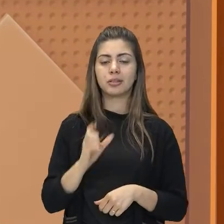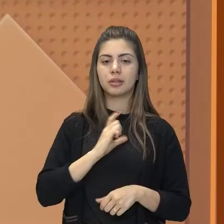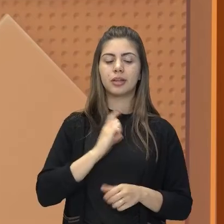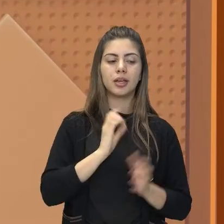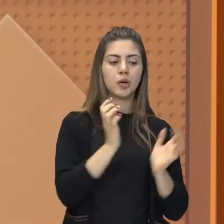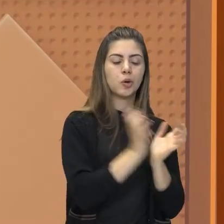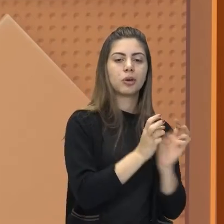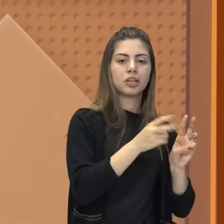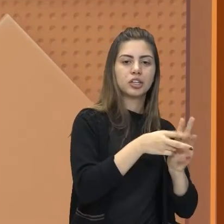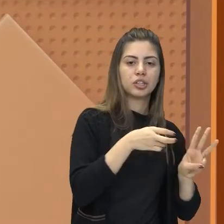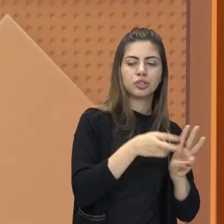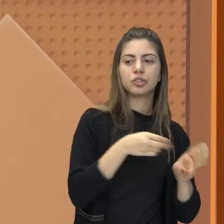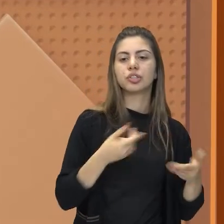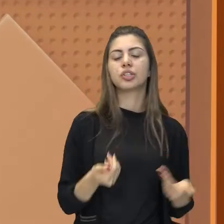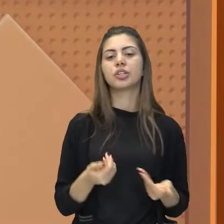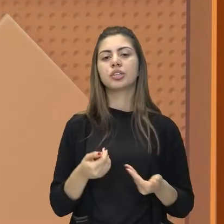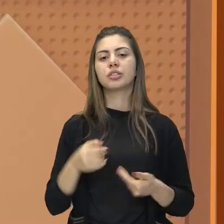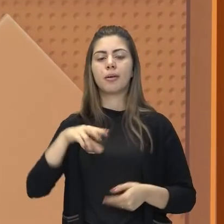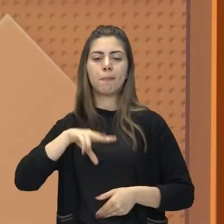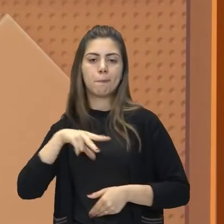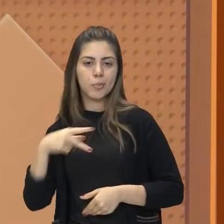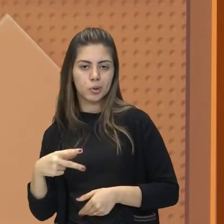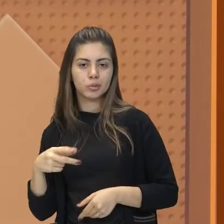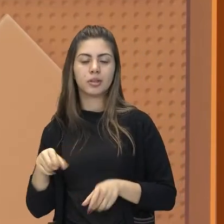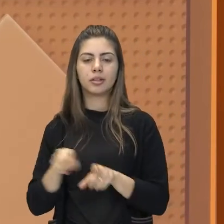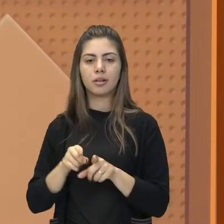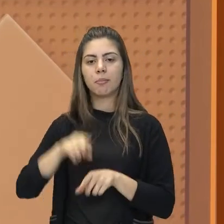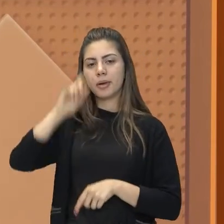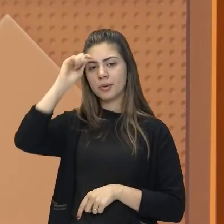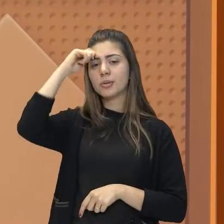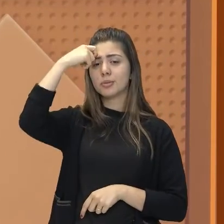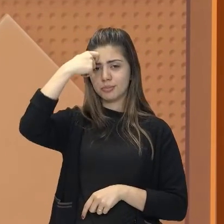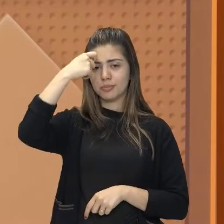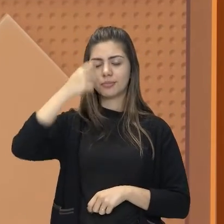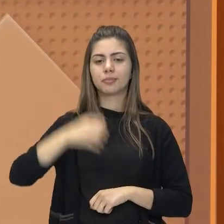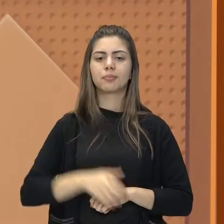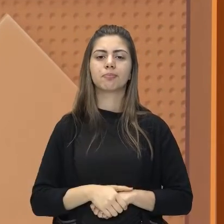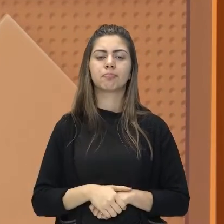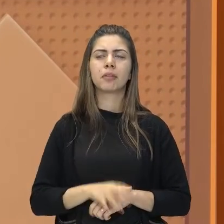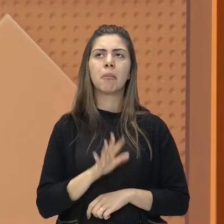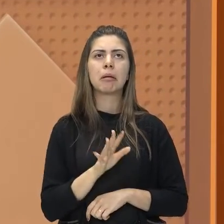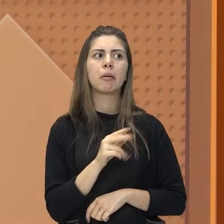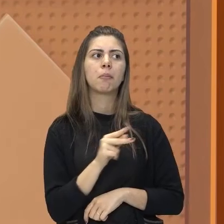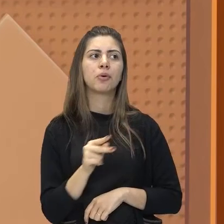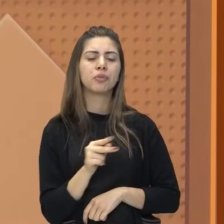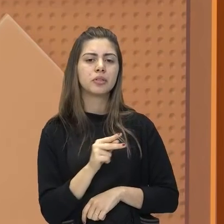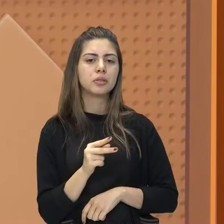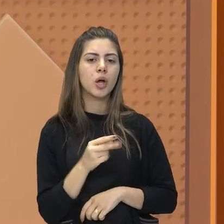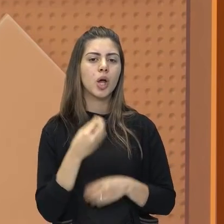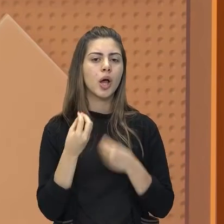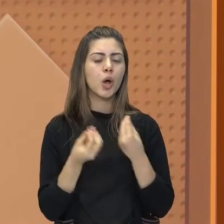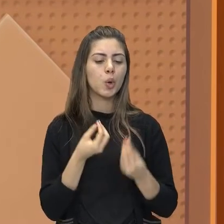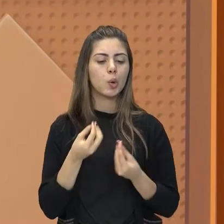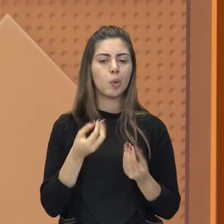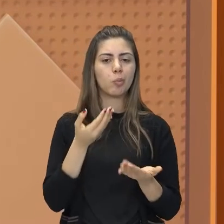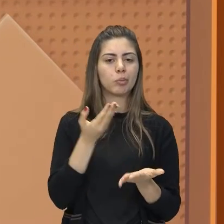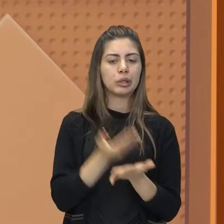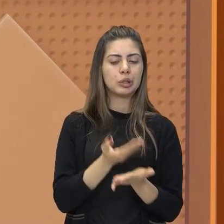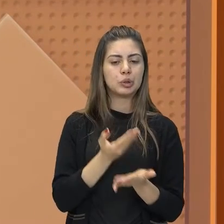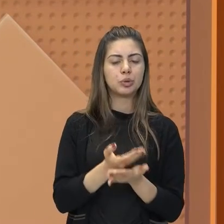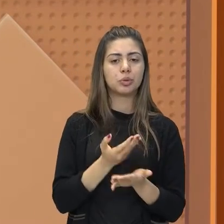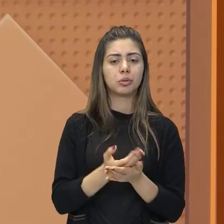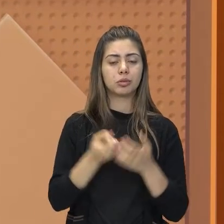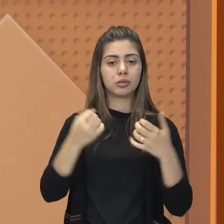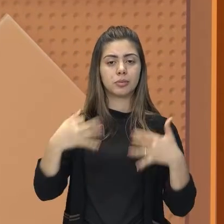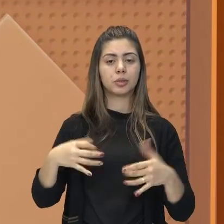povos indígenas, portugueses e africanos. Mas, professora, no começo da aula foi dito